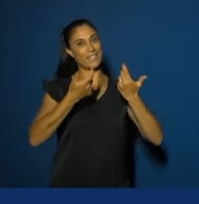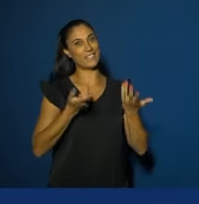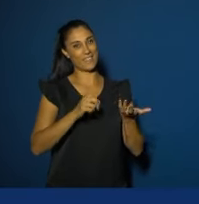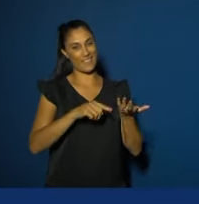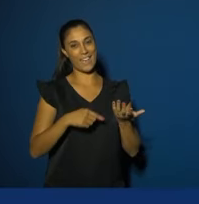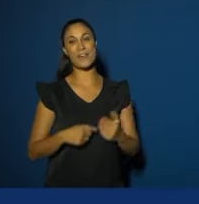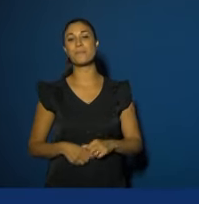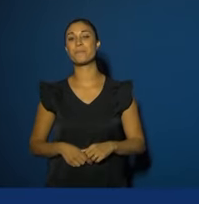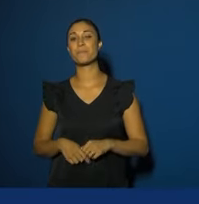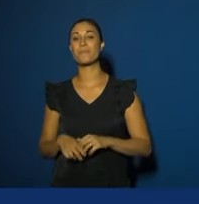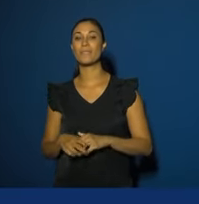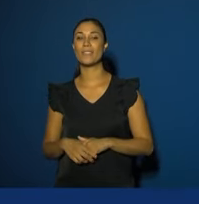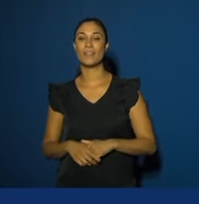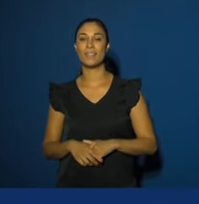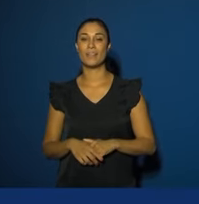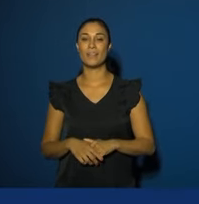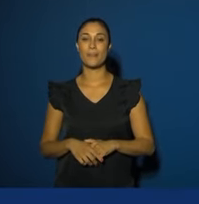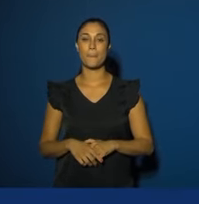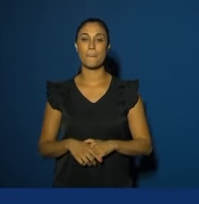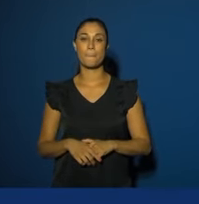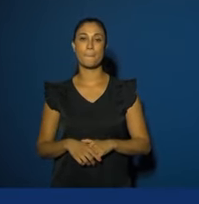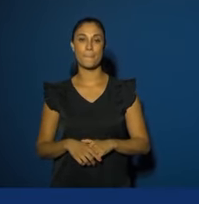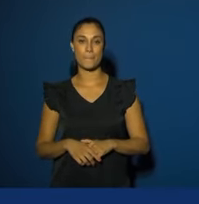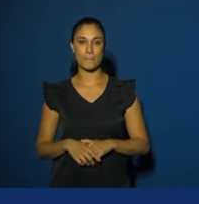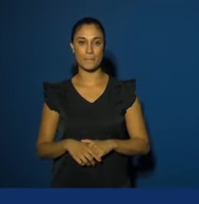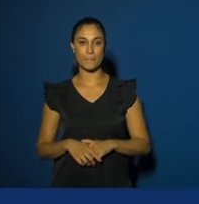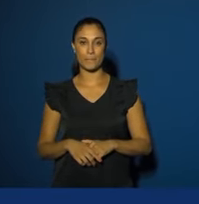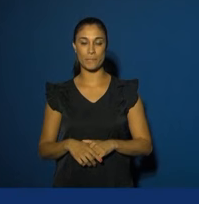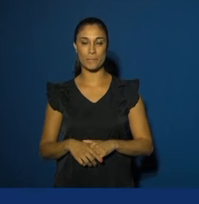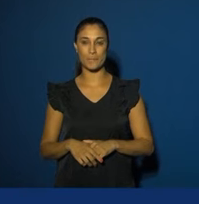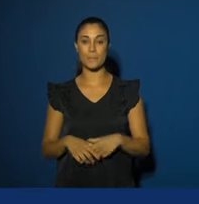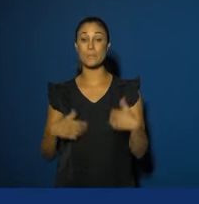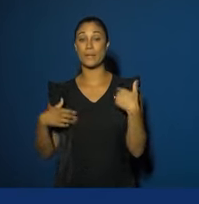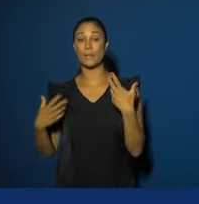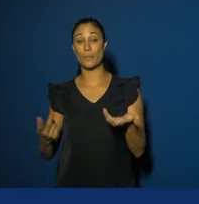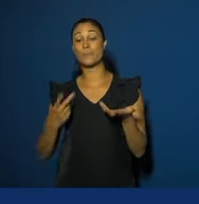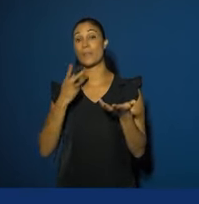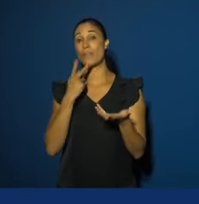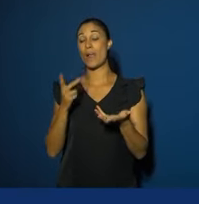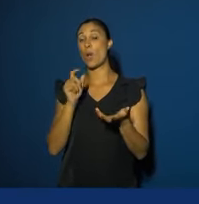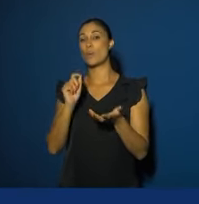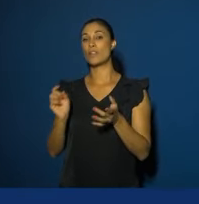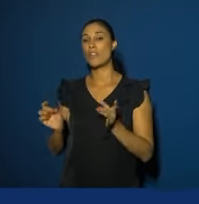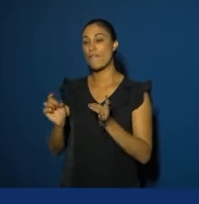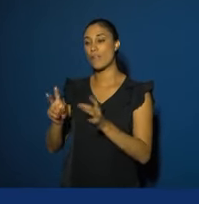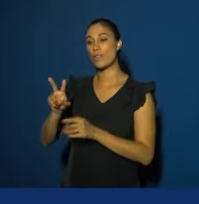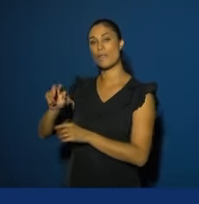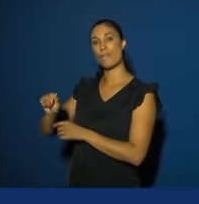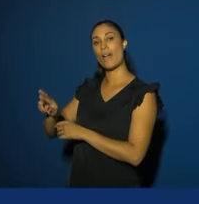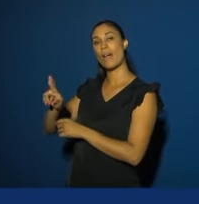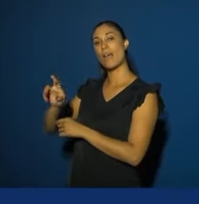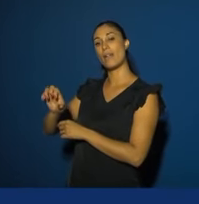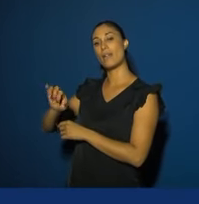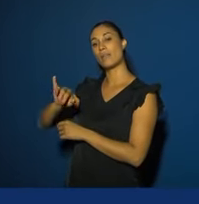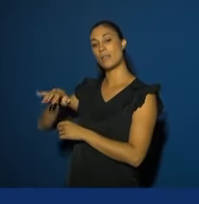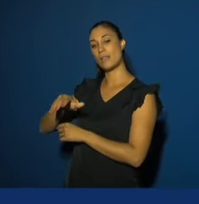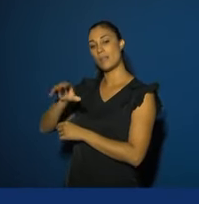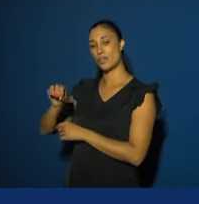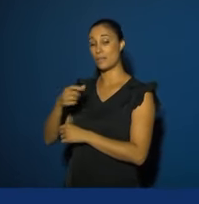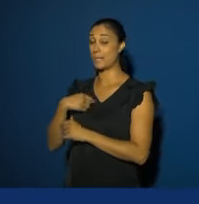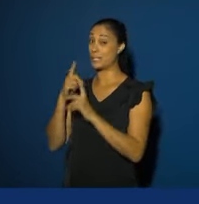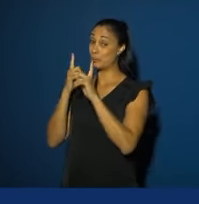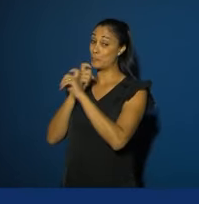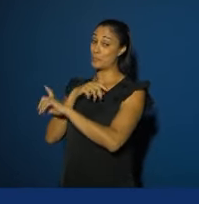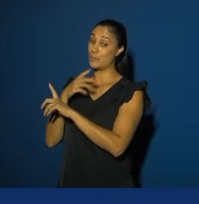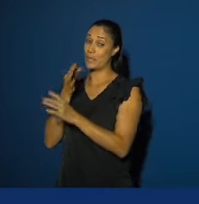gringo também então tá bem animado eh falar de varejo com a com a luí aqui fica difícil para mim né